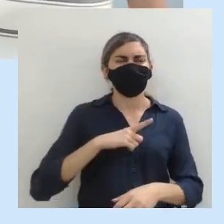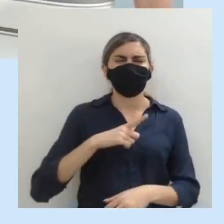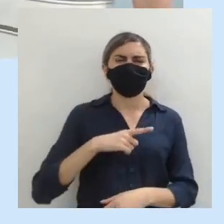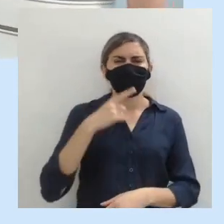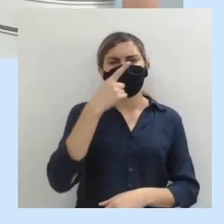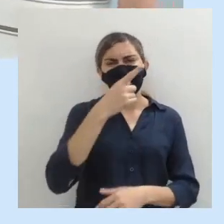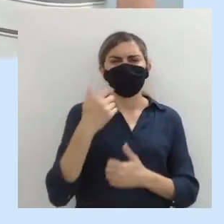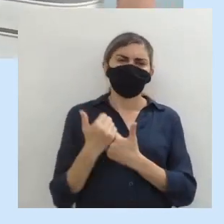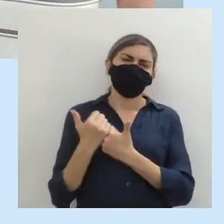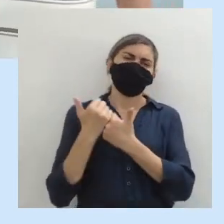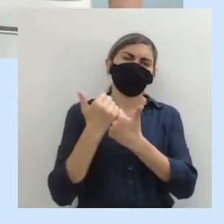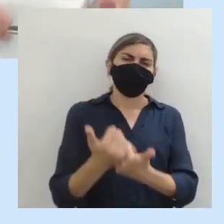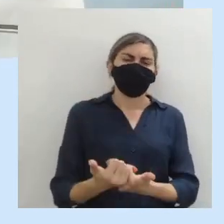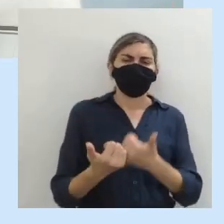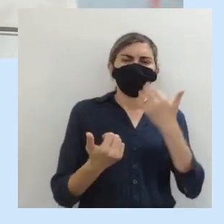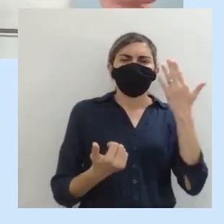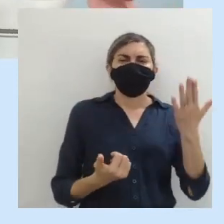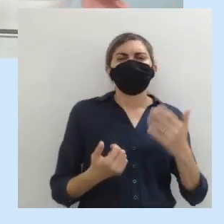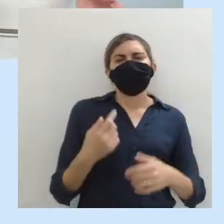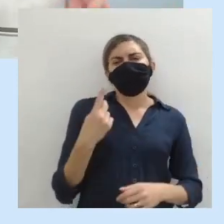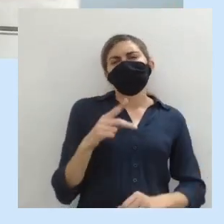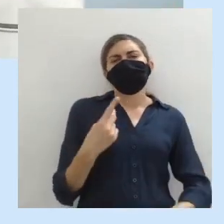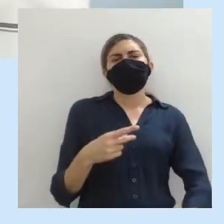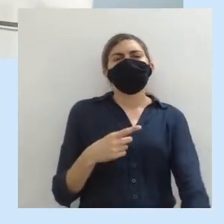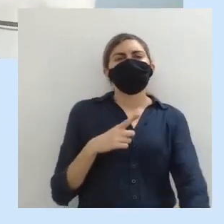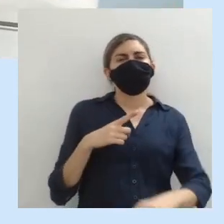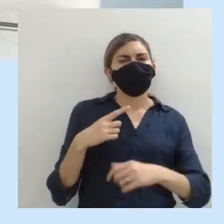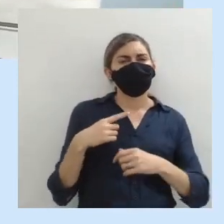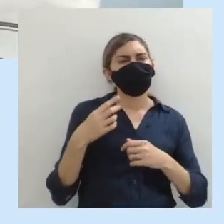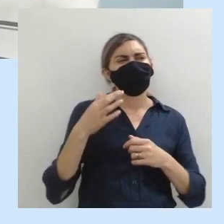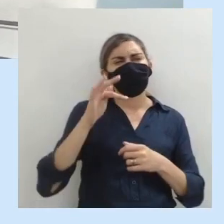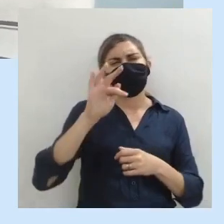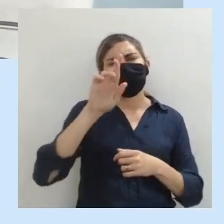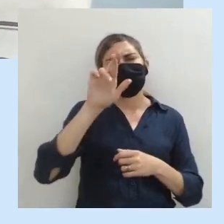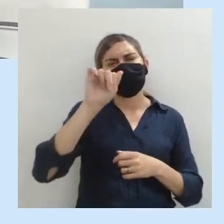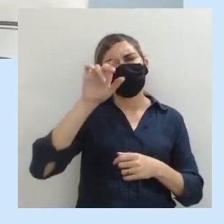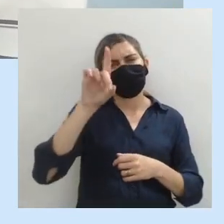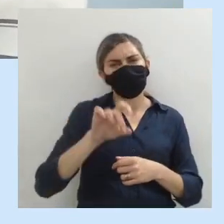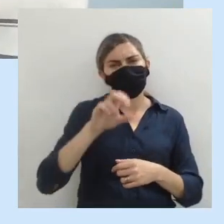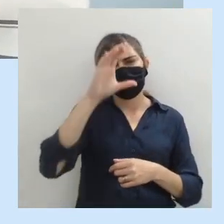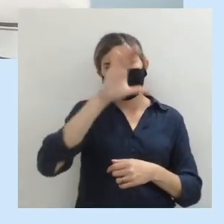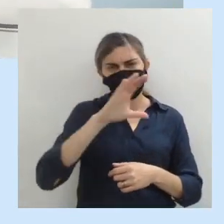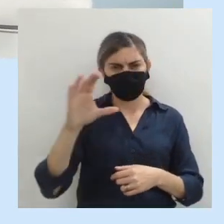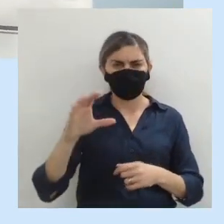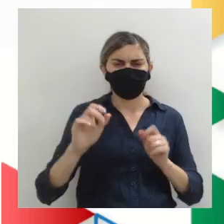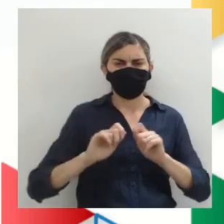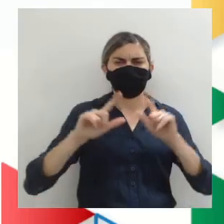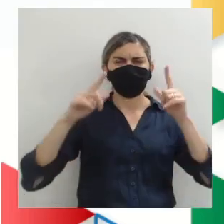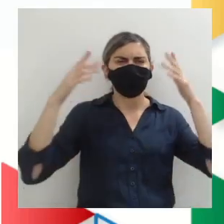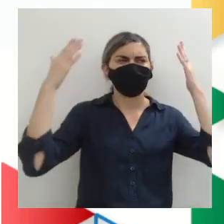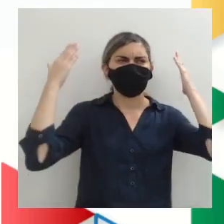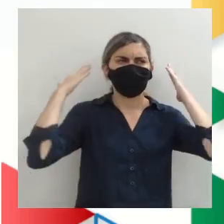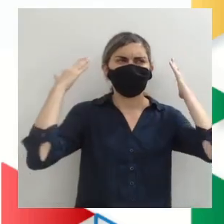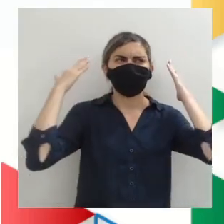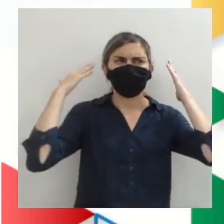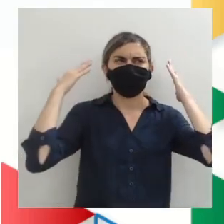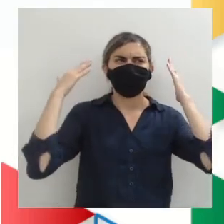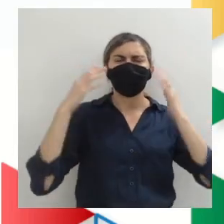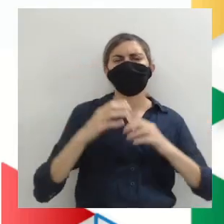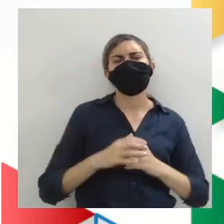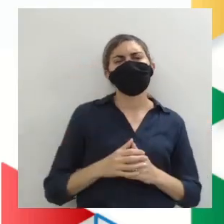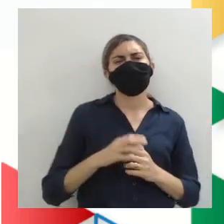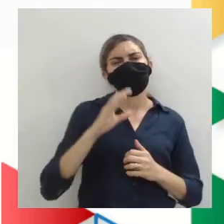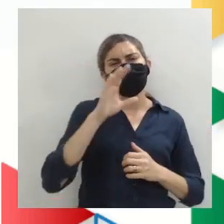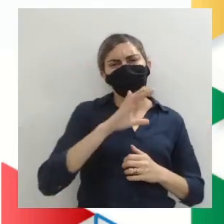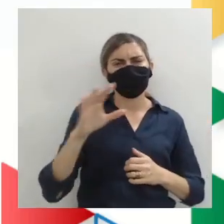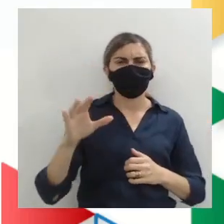uma representação que seria ele. Ele foi um frade católico, na tela podemos ver, né? Foi um frade